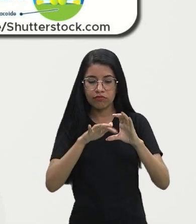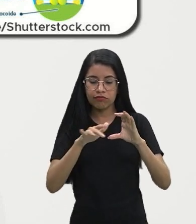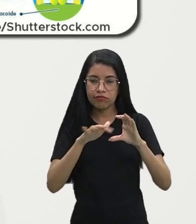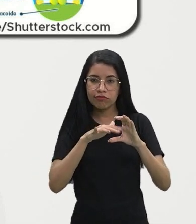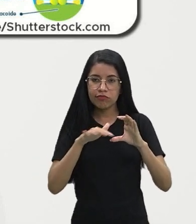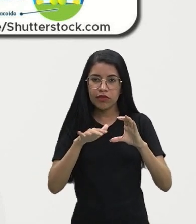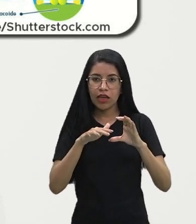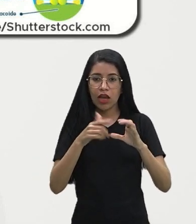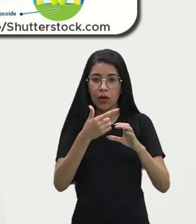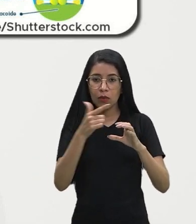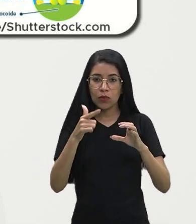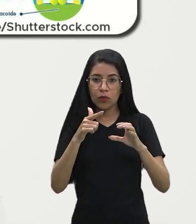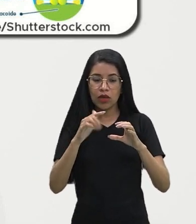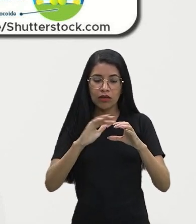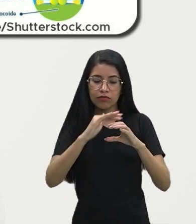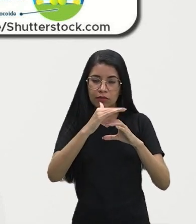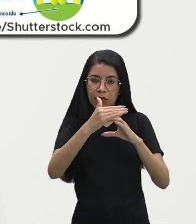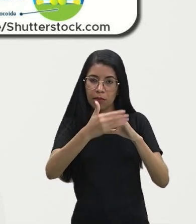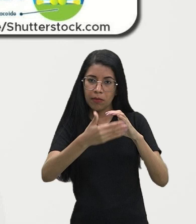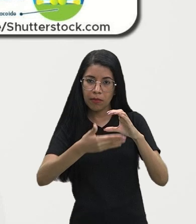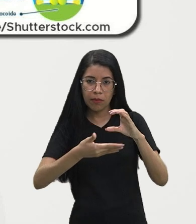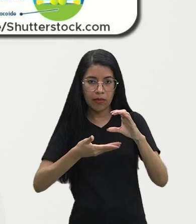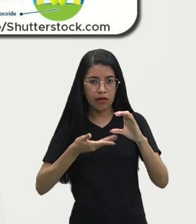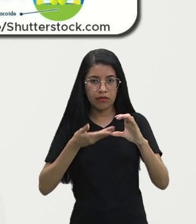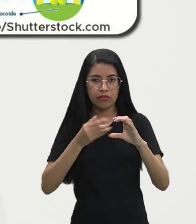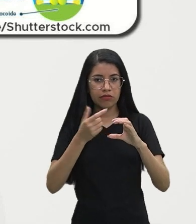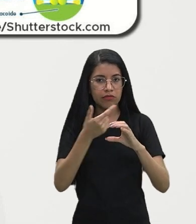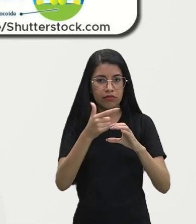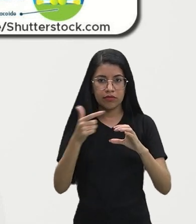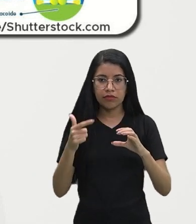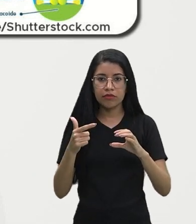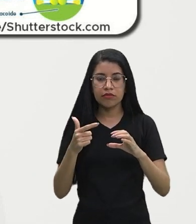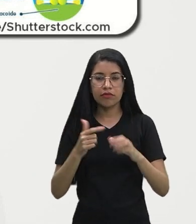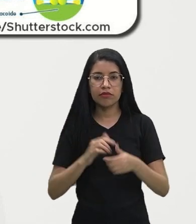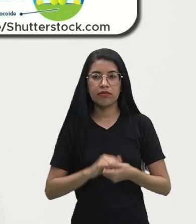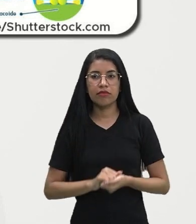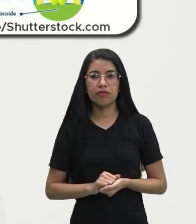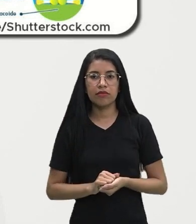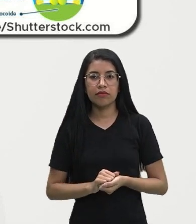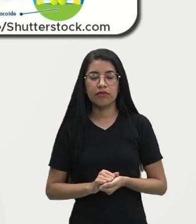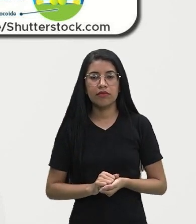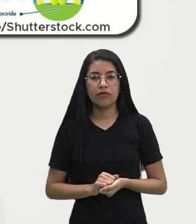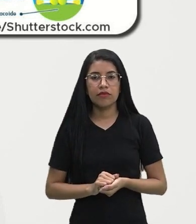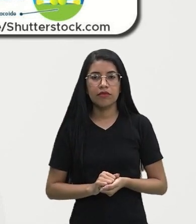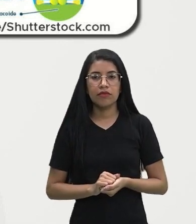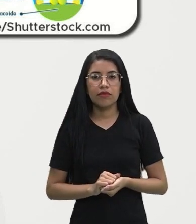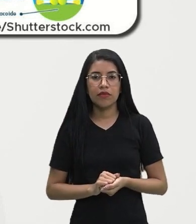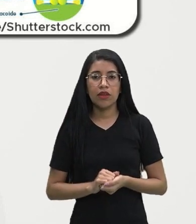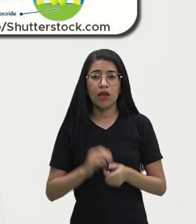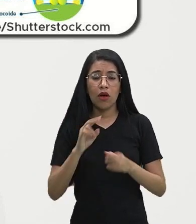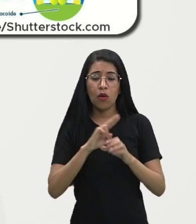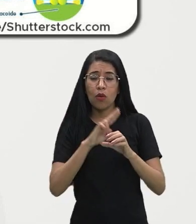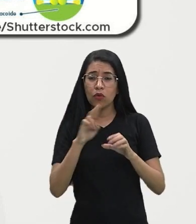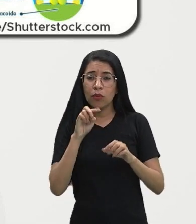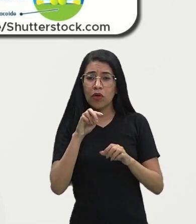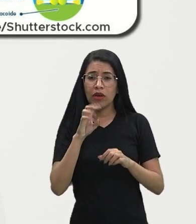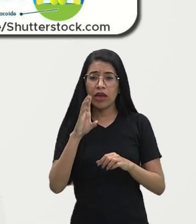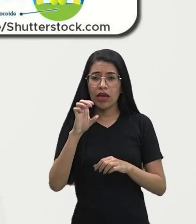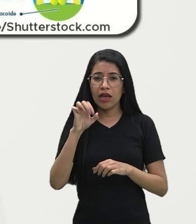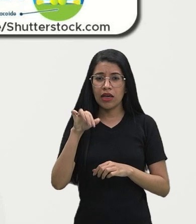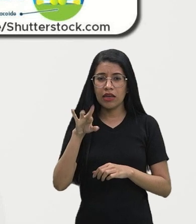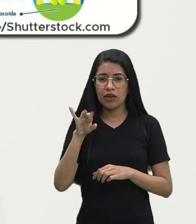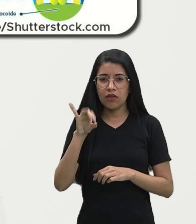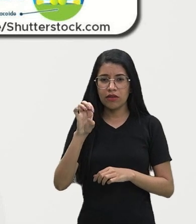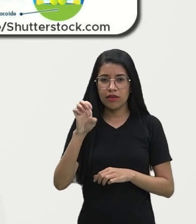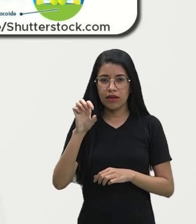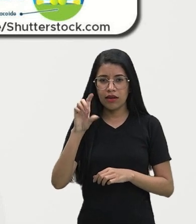membrana cobrindo aqui, ó, não tem essa membrana cobrindo o material genético. O nome dessa membrana é